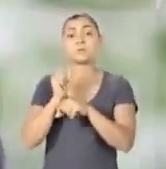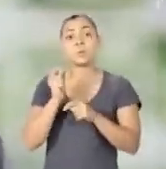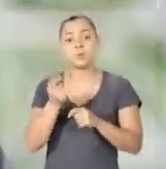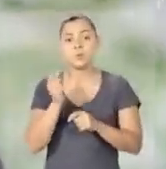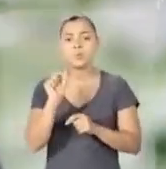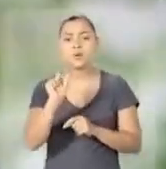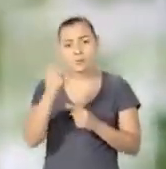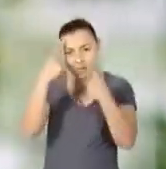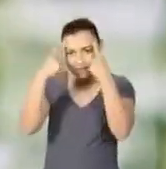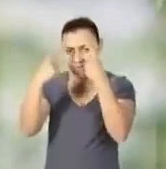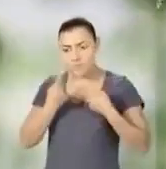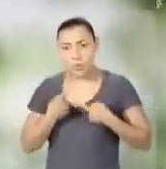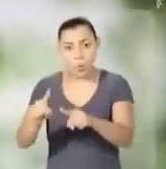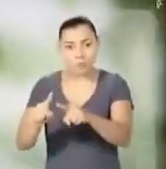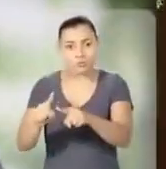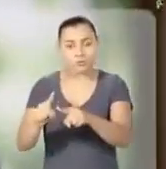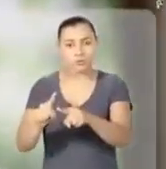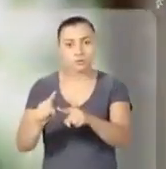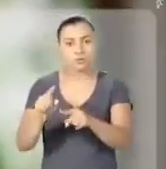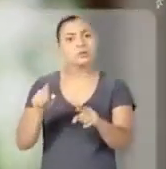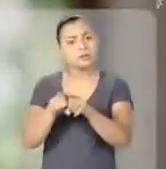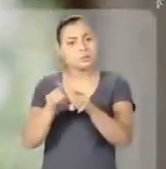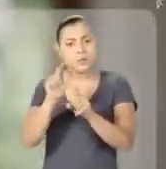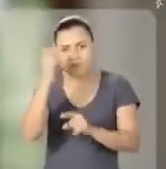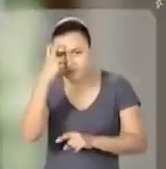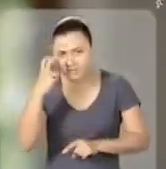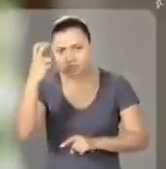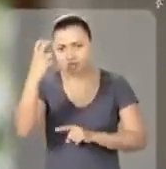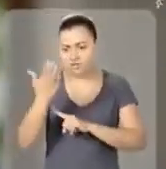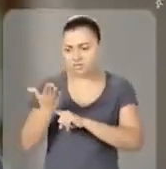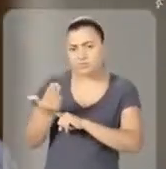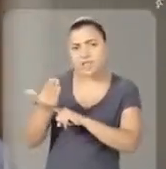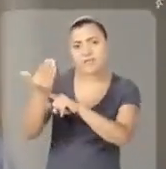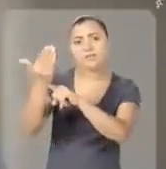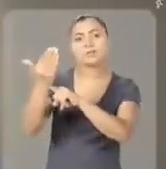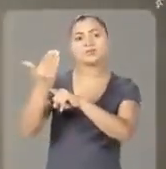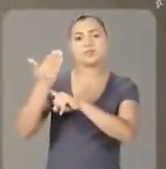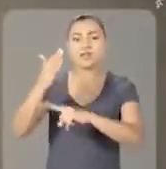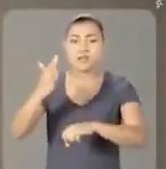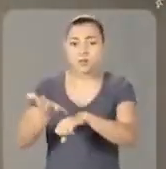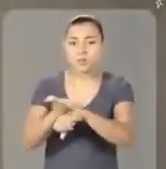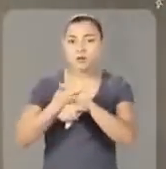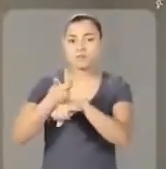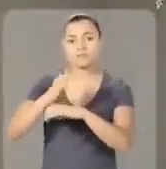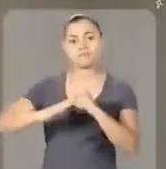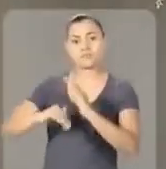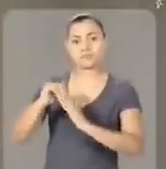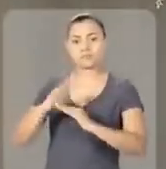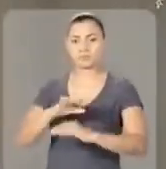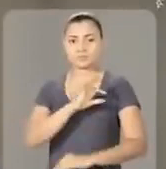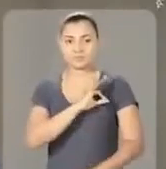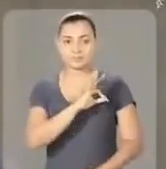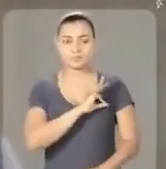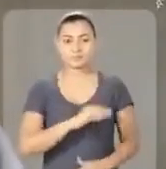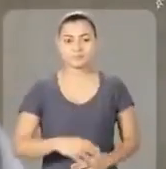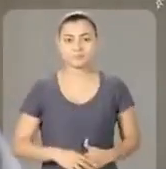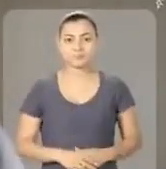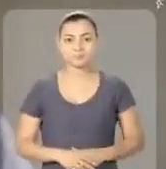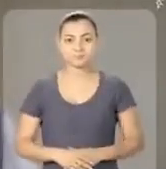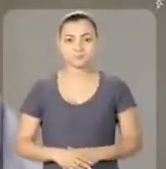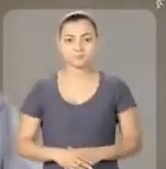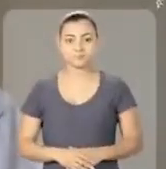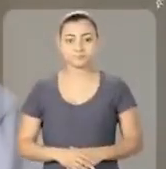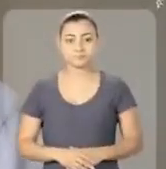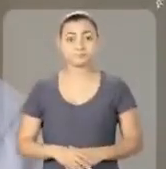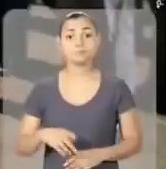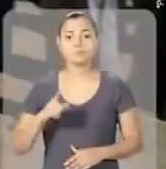mais eficazes armas para combater a violência. Inteligência, uso da tecnologia e qualificação